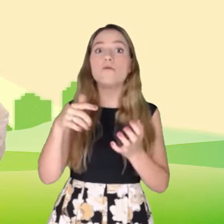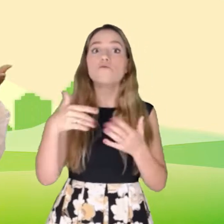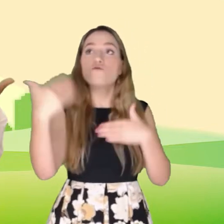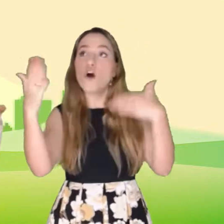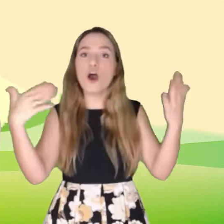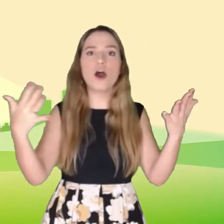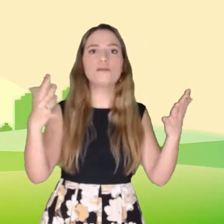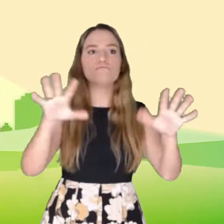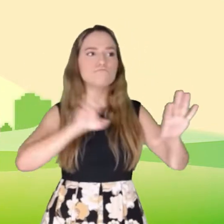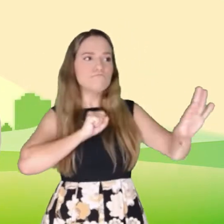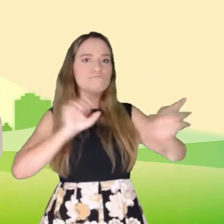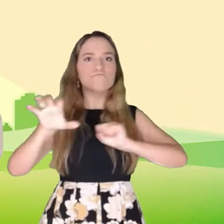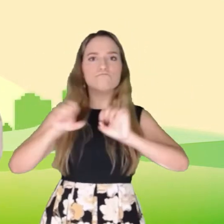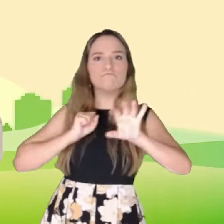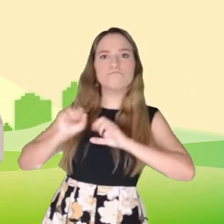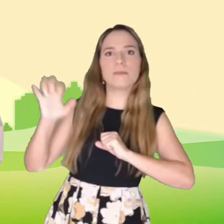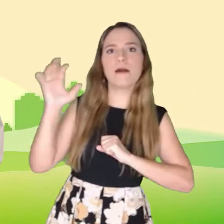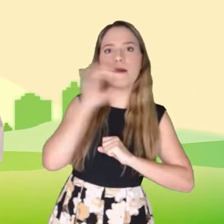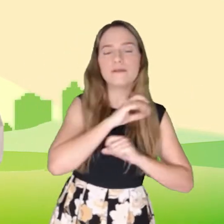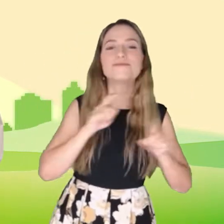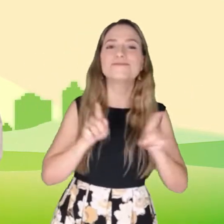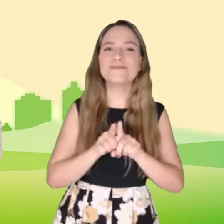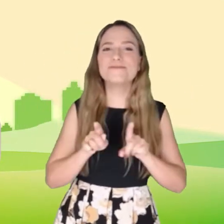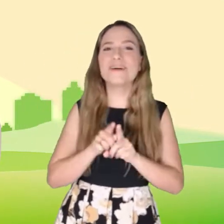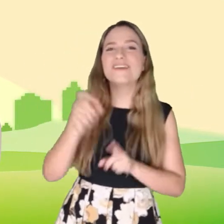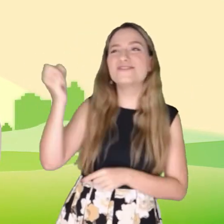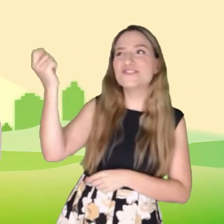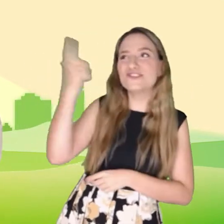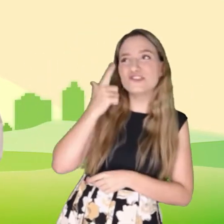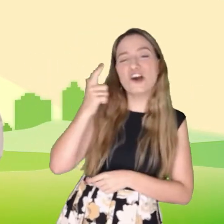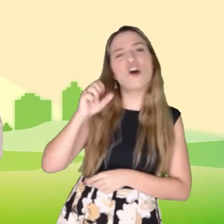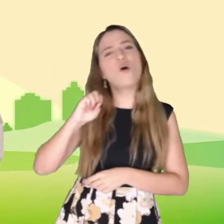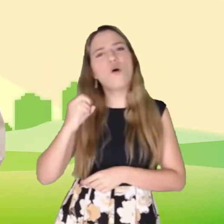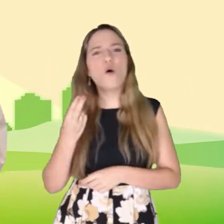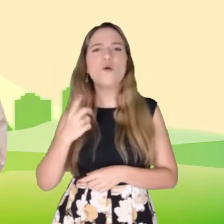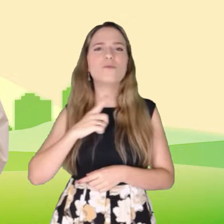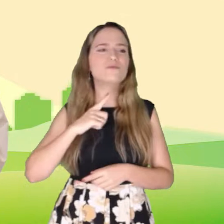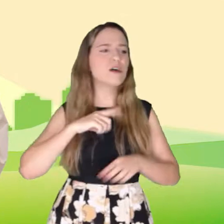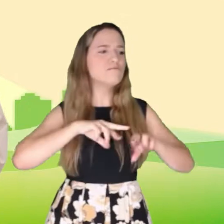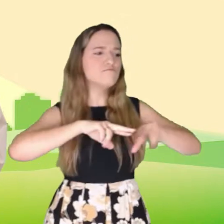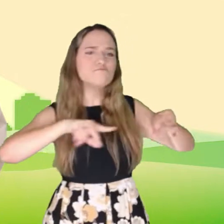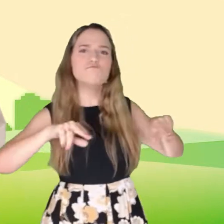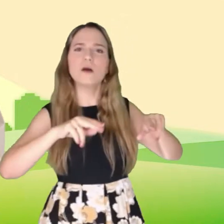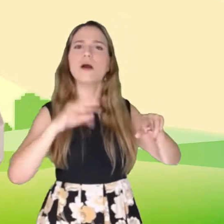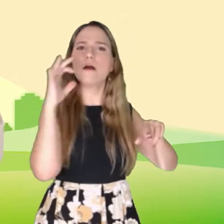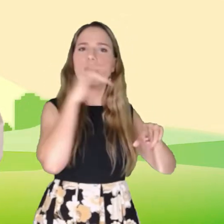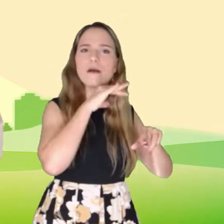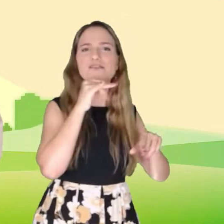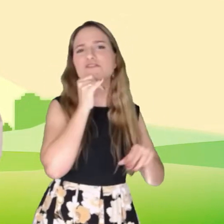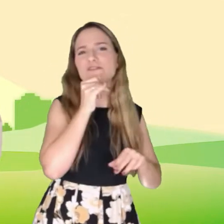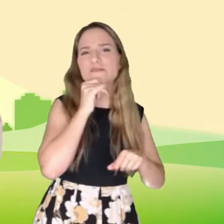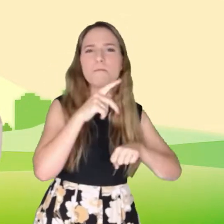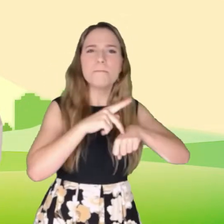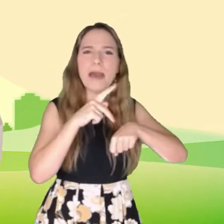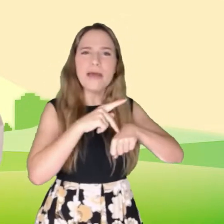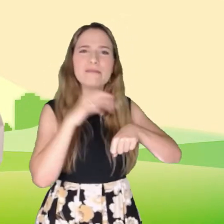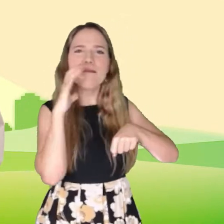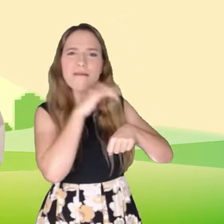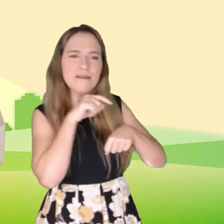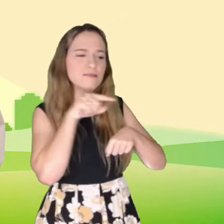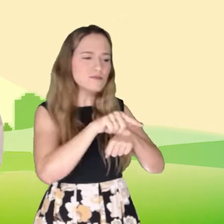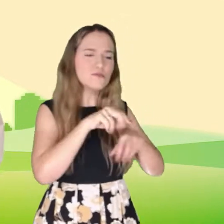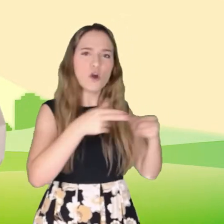do ambiente, frequentemente pelo sol ou ao entrar em contato com superfícies quentes,